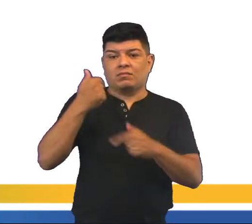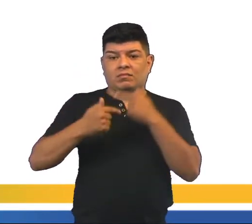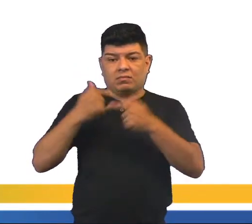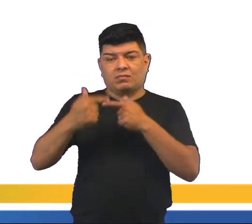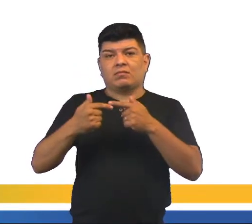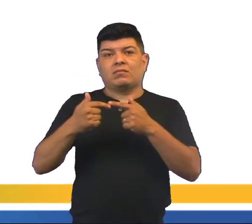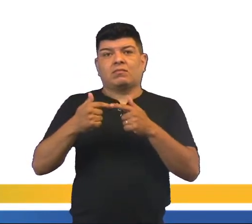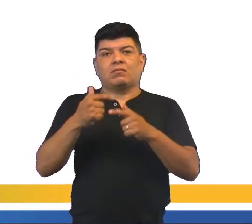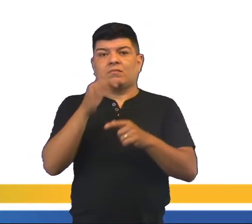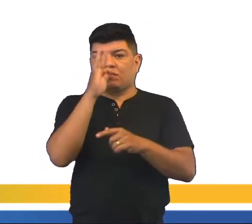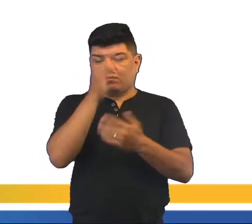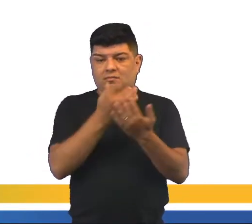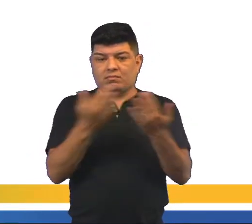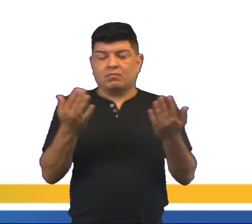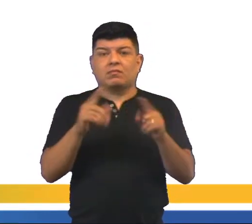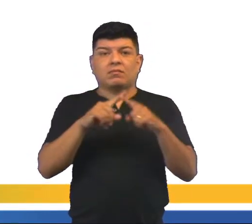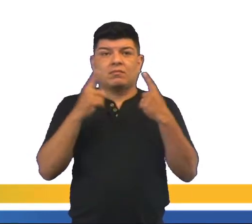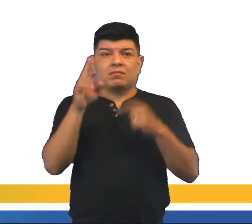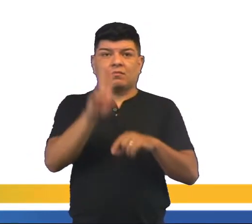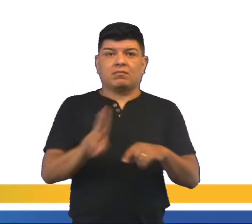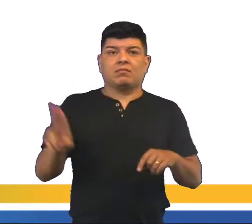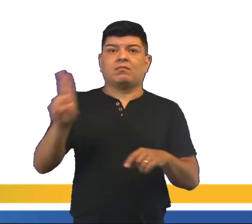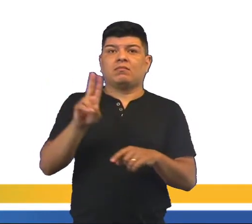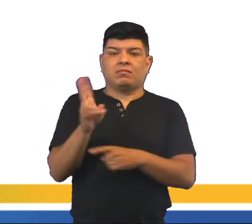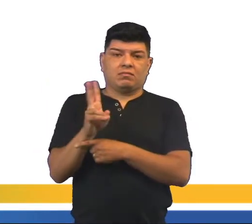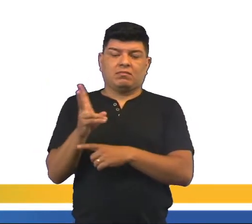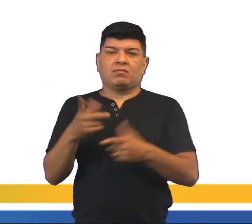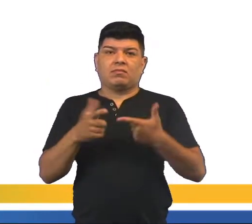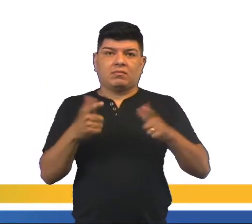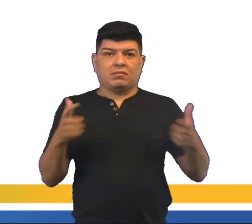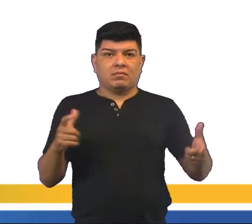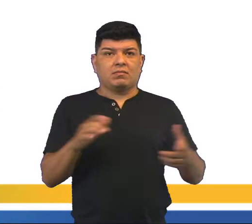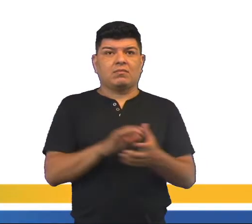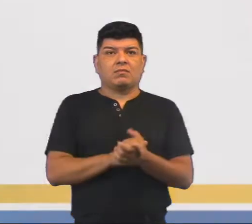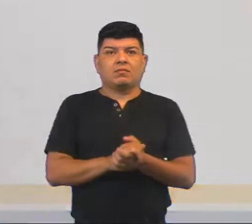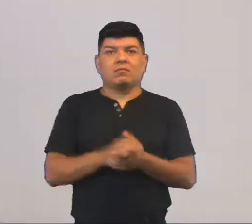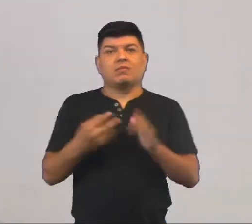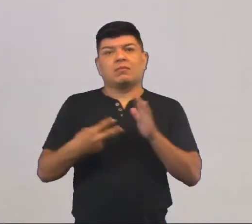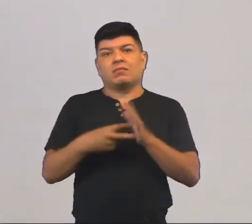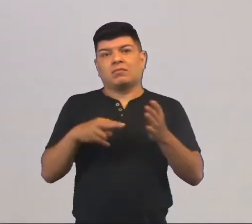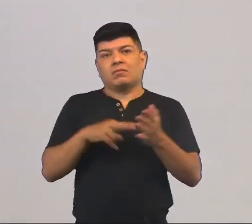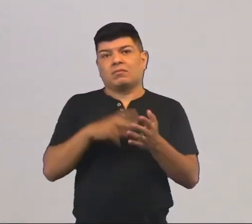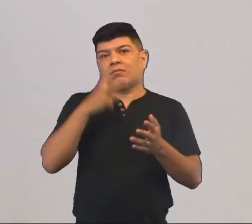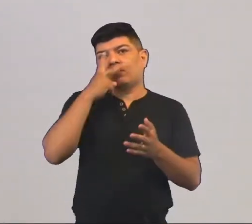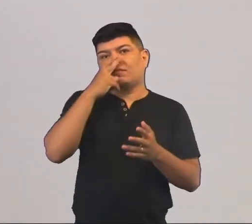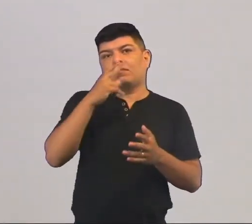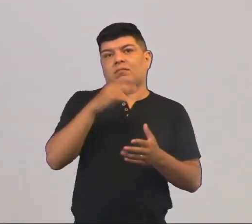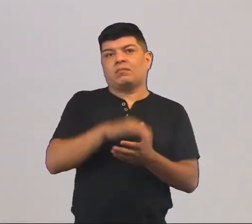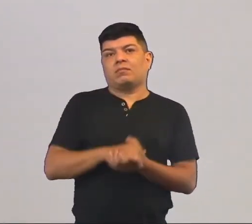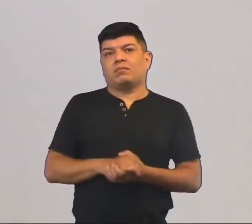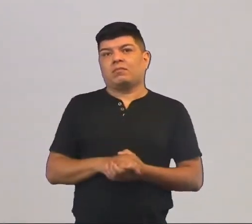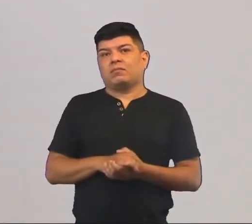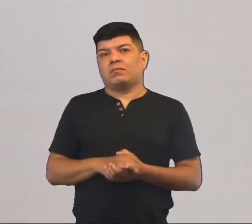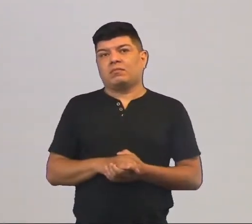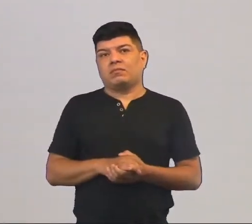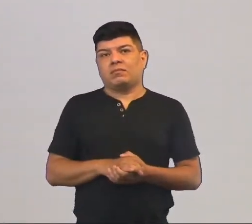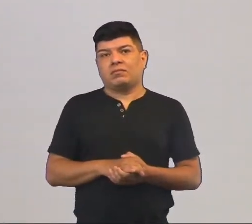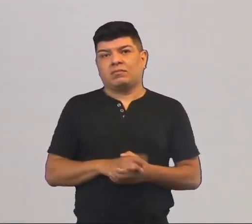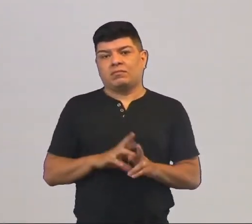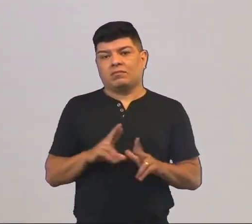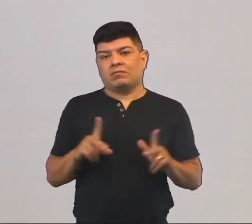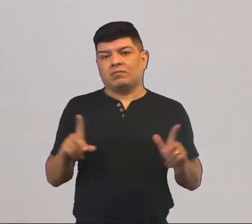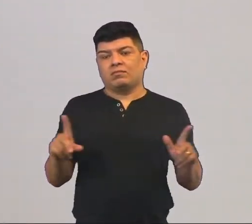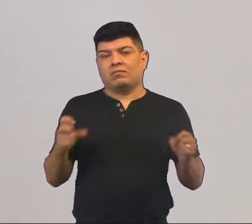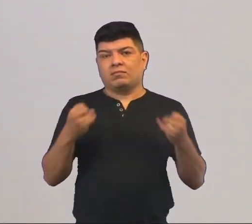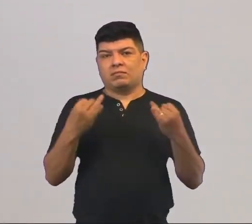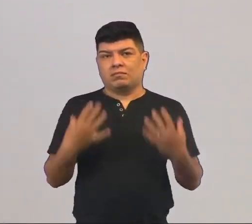plantas, embora eles ainda sejam utilizados em larga escala. O que ele quer dizer? Até parece assim que ele está contradizendo o que